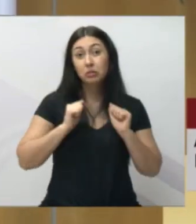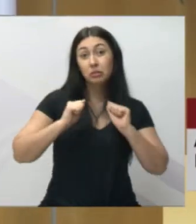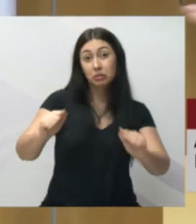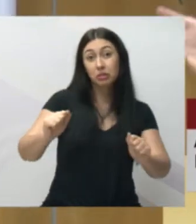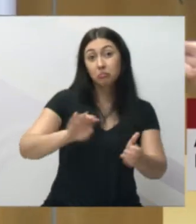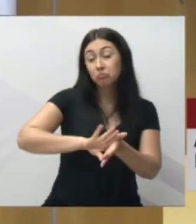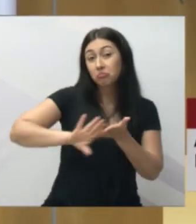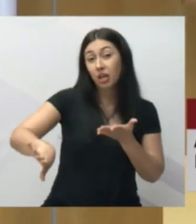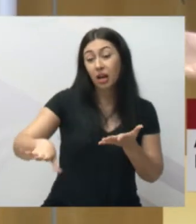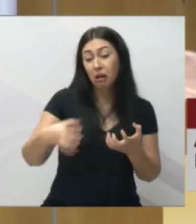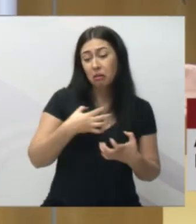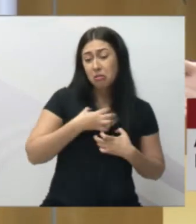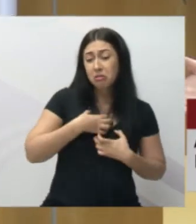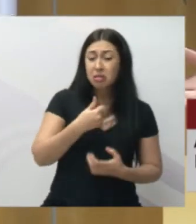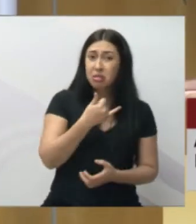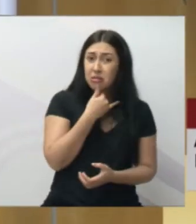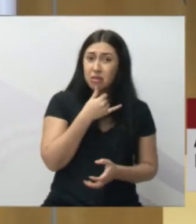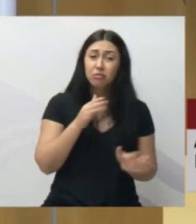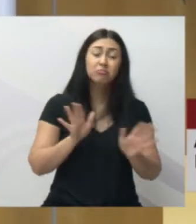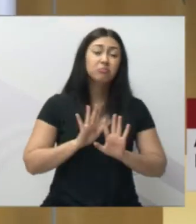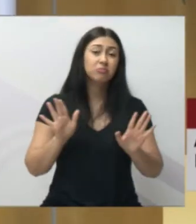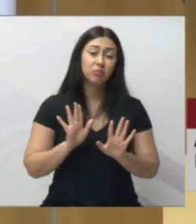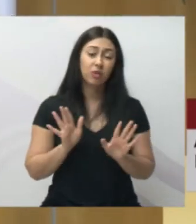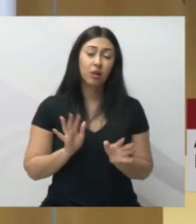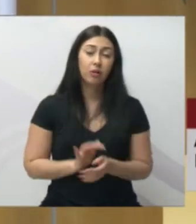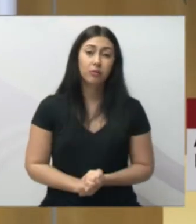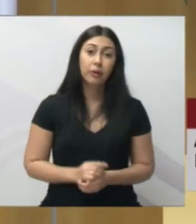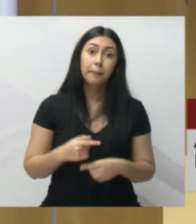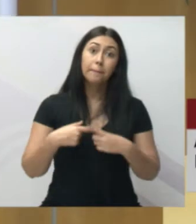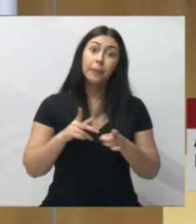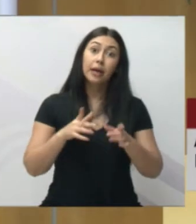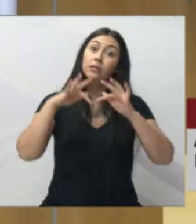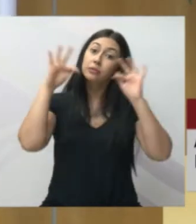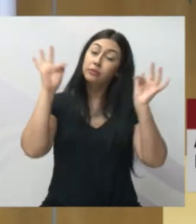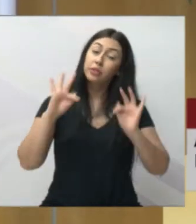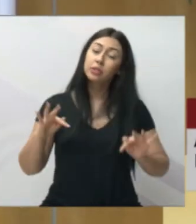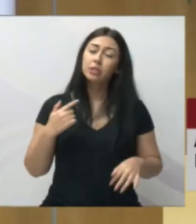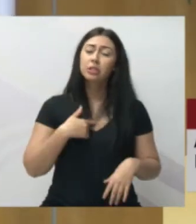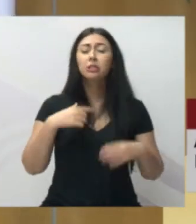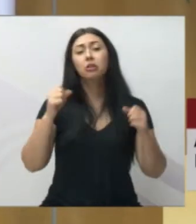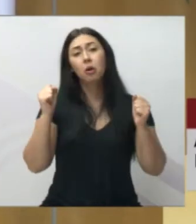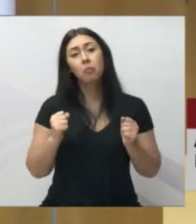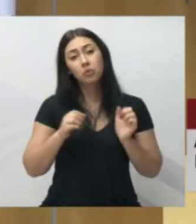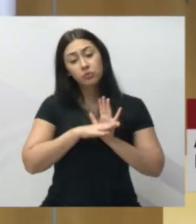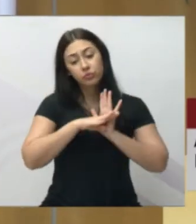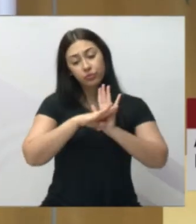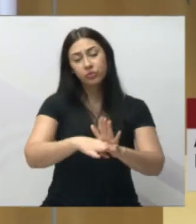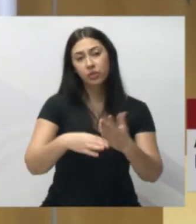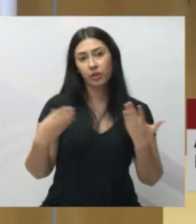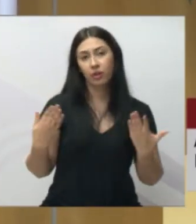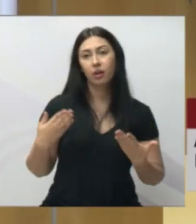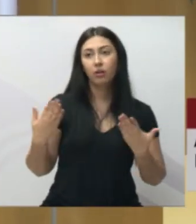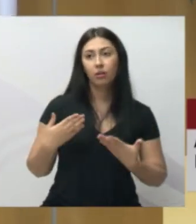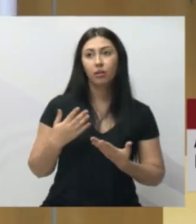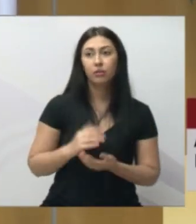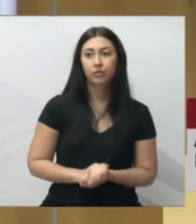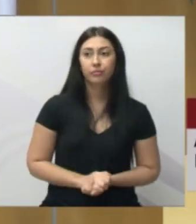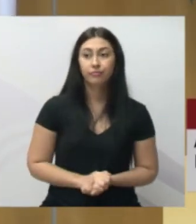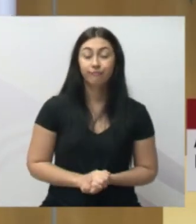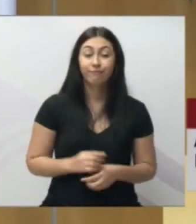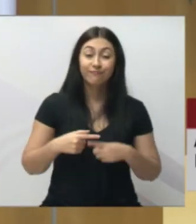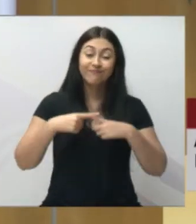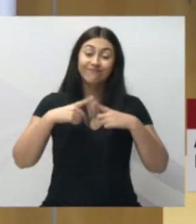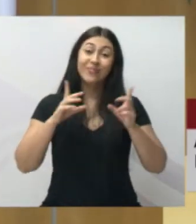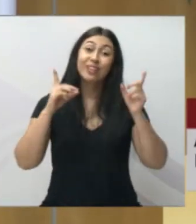ser do meu gabinete, porque, infelizmente, eu não estarei aqui ano que vem. Mas fico feliz de poder estar participando desse momento com vocês, um momento difícil para todos,